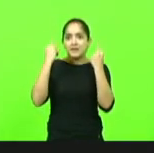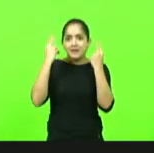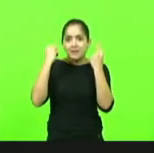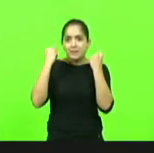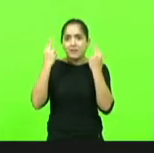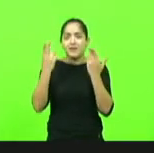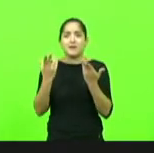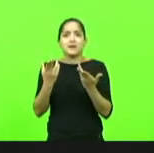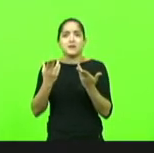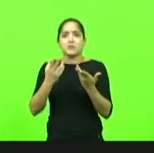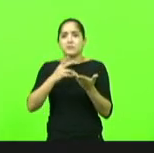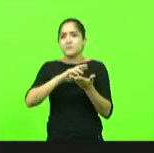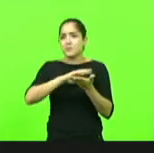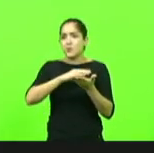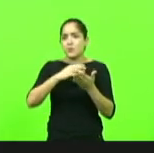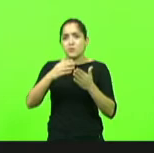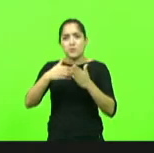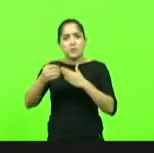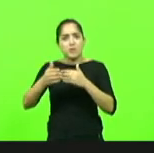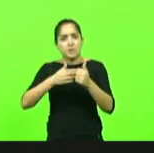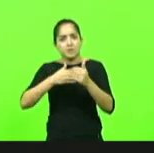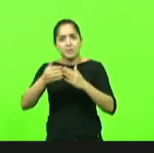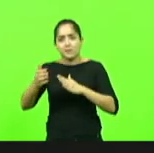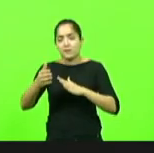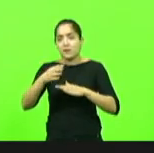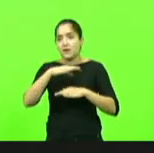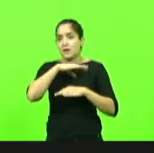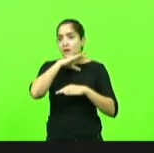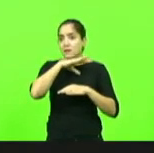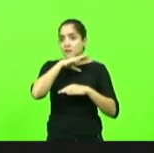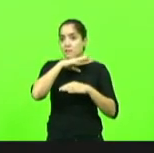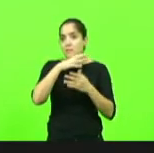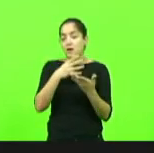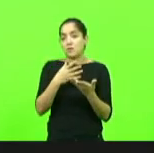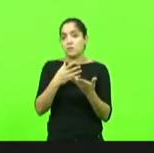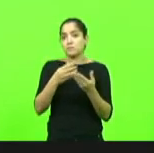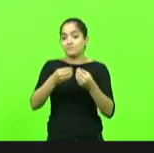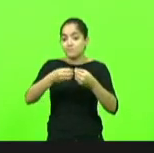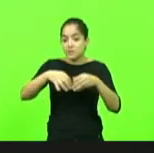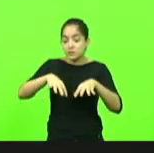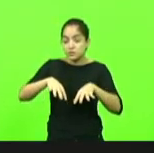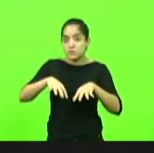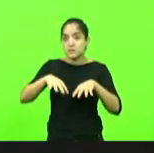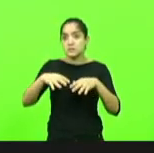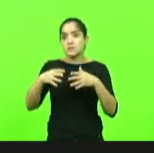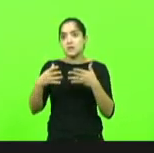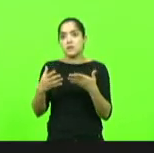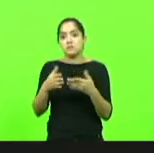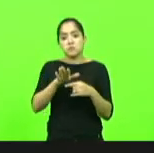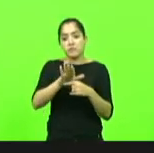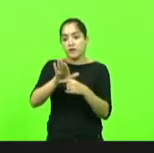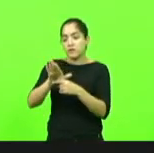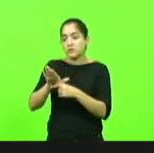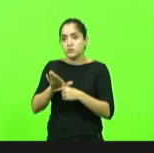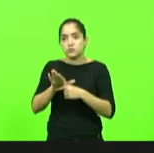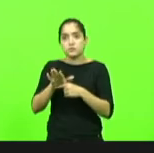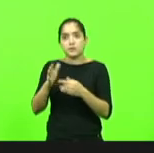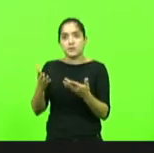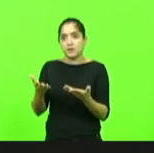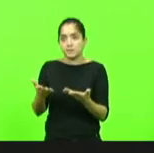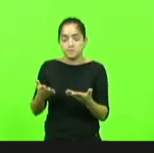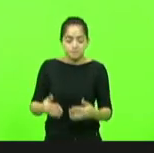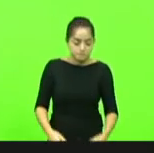qualquer outro tipo de animal. Isso acho que é prejudicial, até porque não contribui